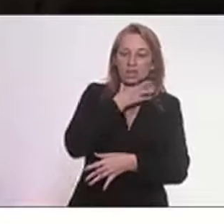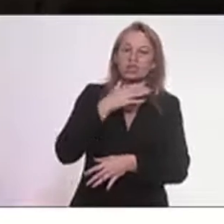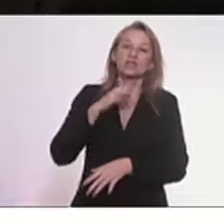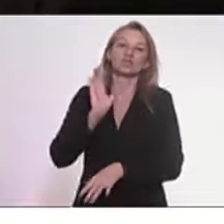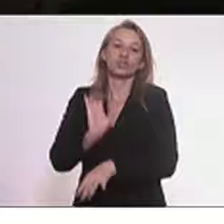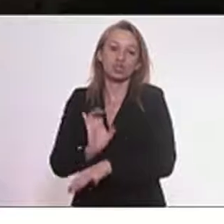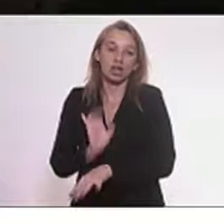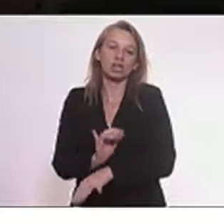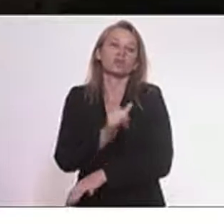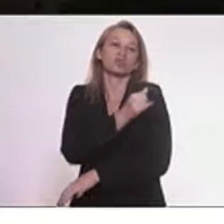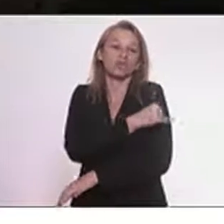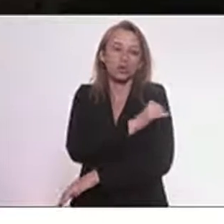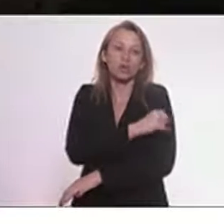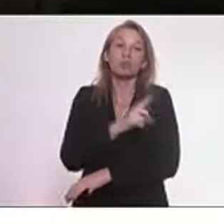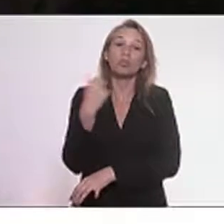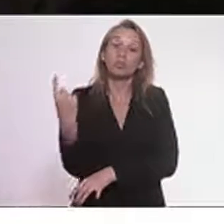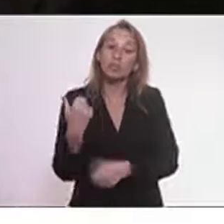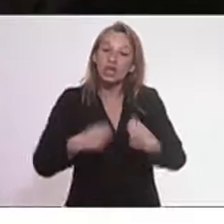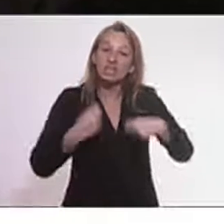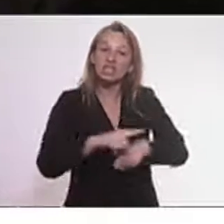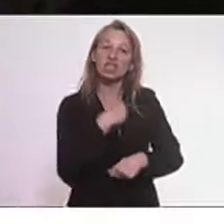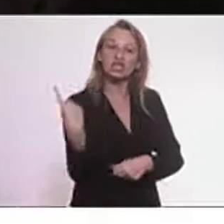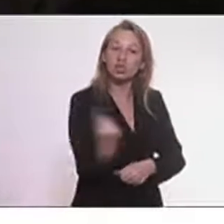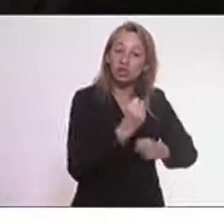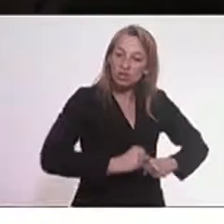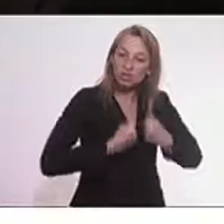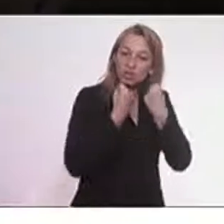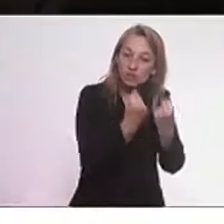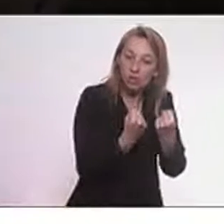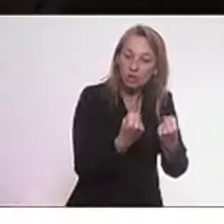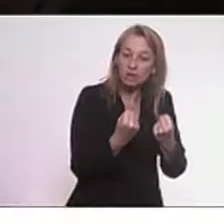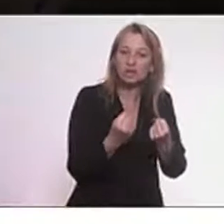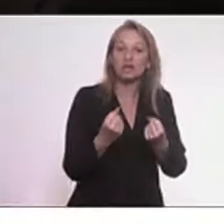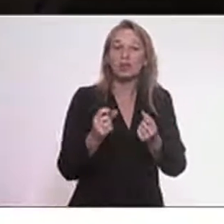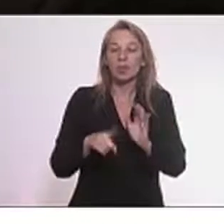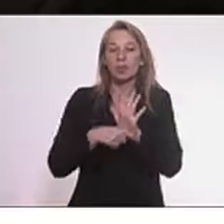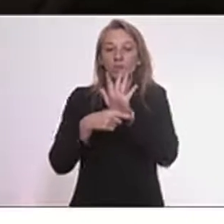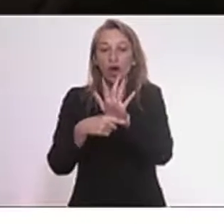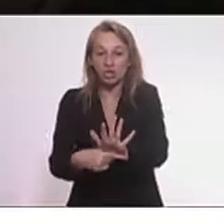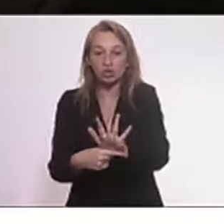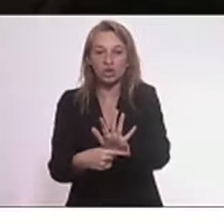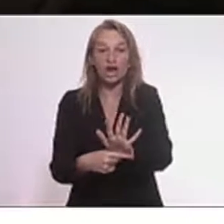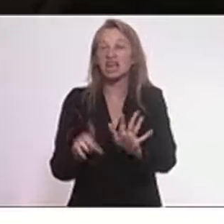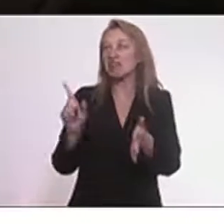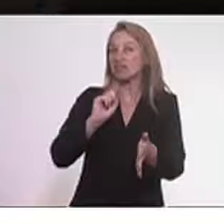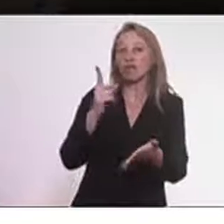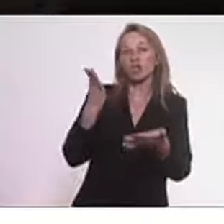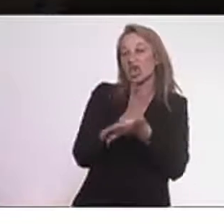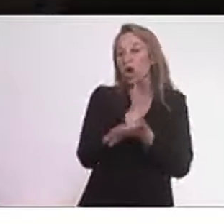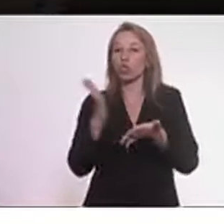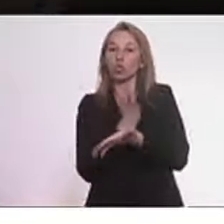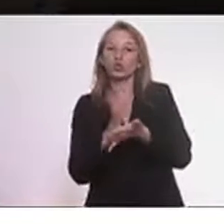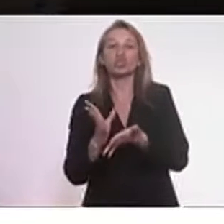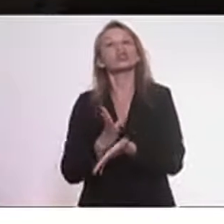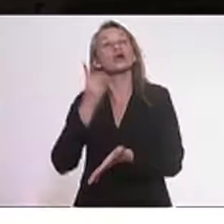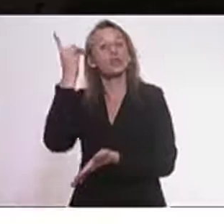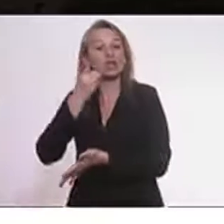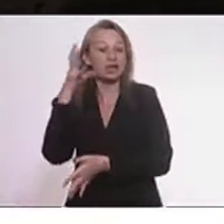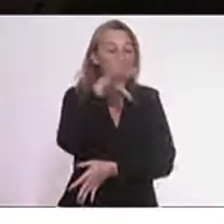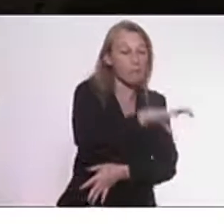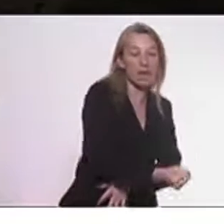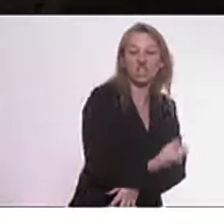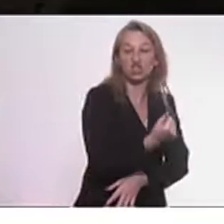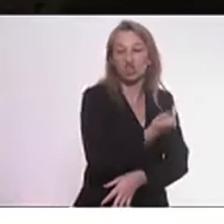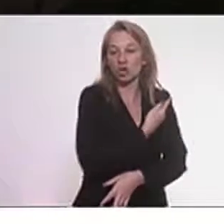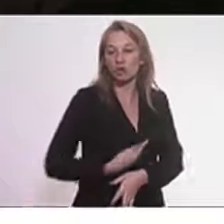se levante para defendê-lo e não que alguns deputados peguem dinheiro público e coloquem nas suas cidades, nas regiões de